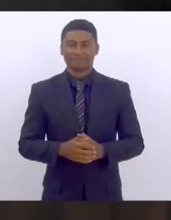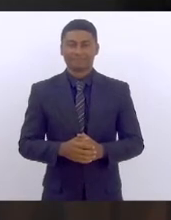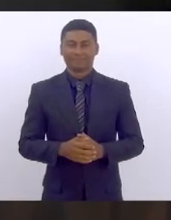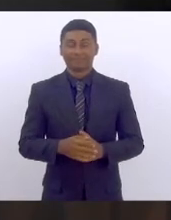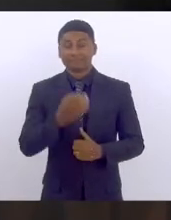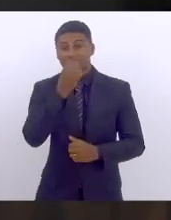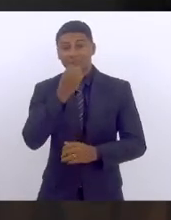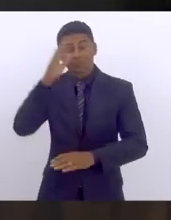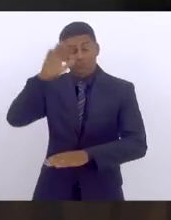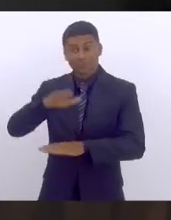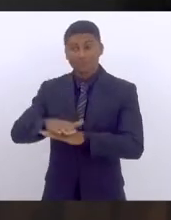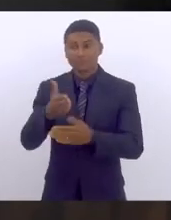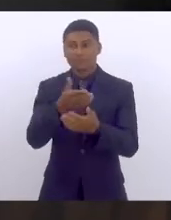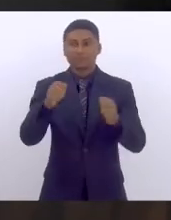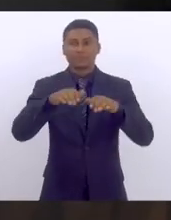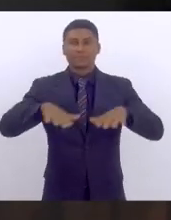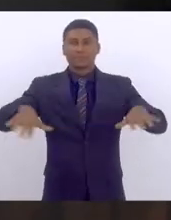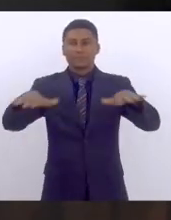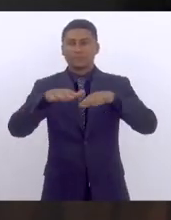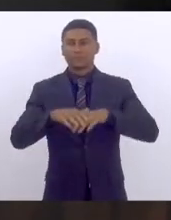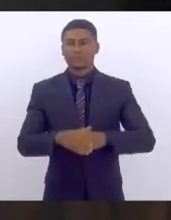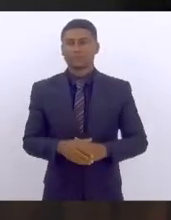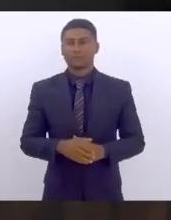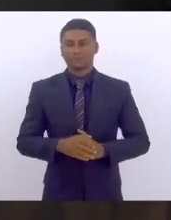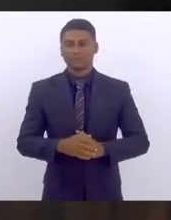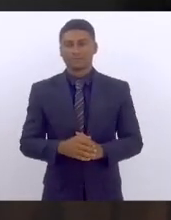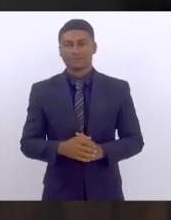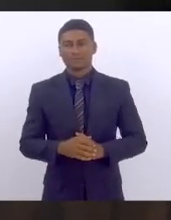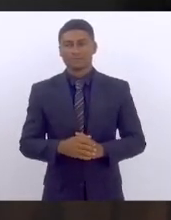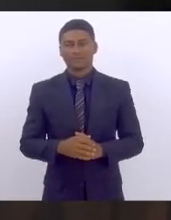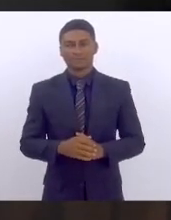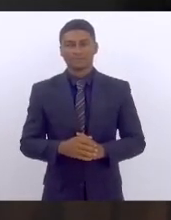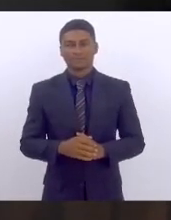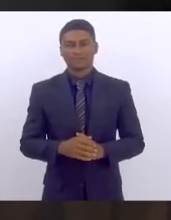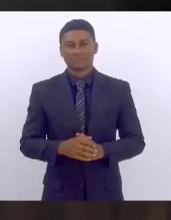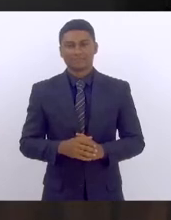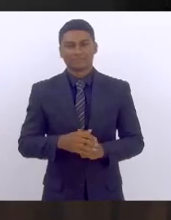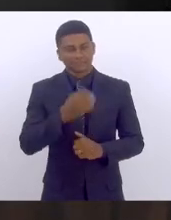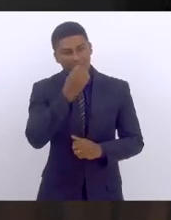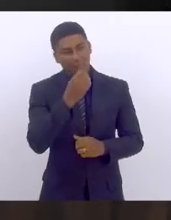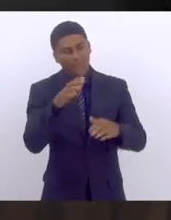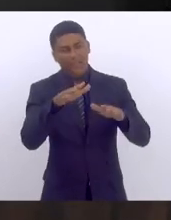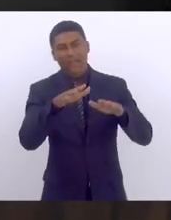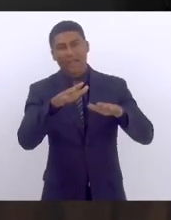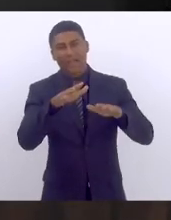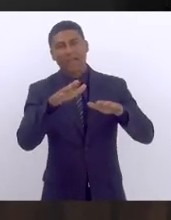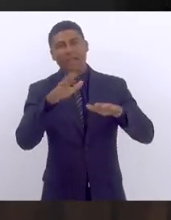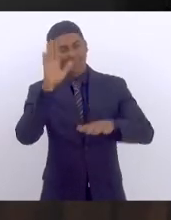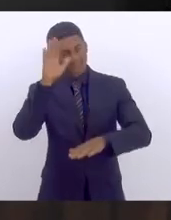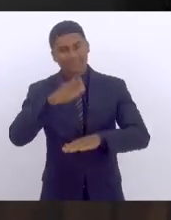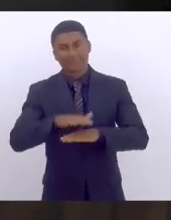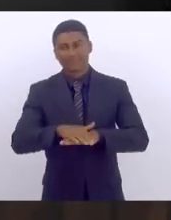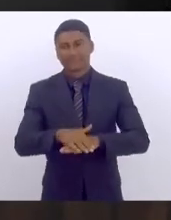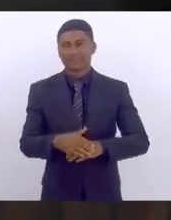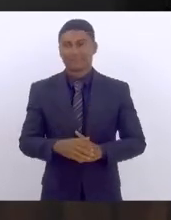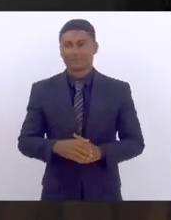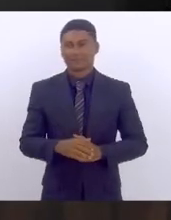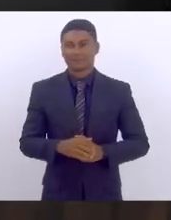Boa tarde a todos e todas. Boa tarde, presidenta. Boa tarde, minha querida. Boa